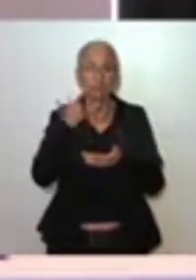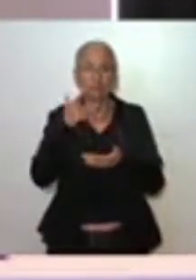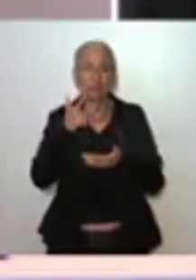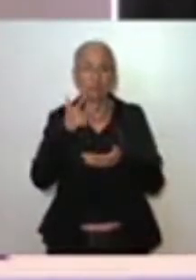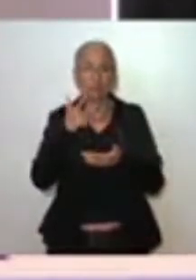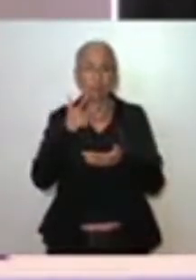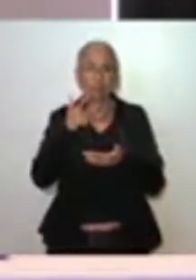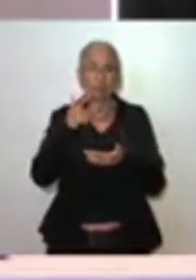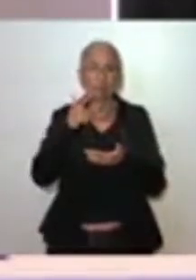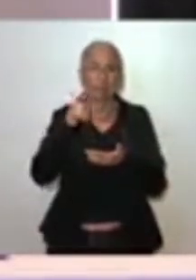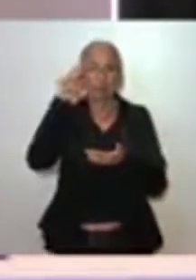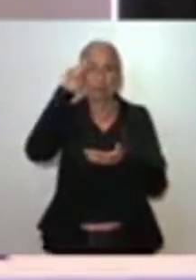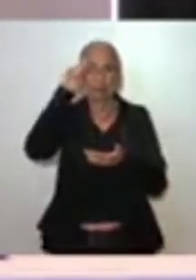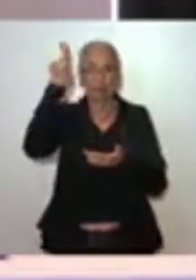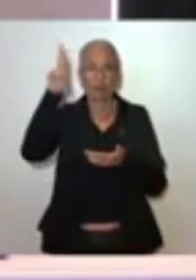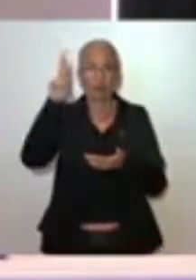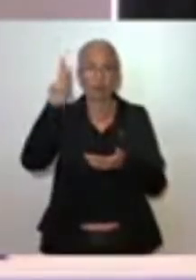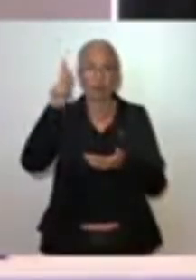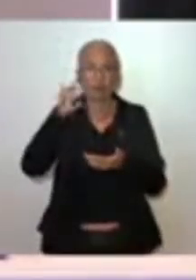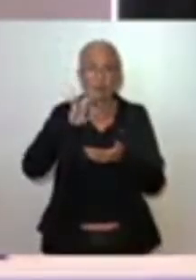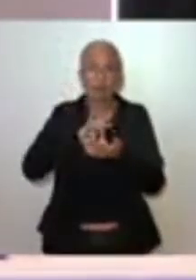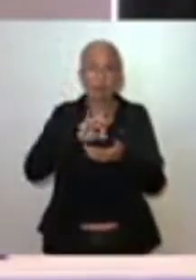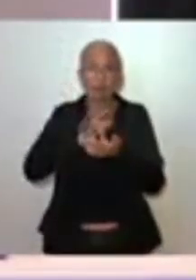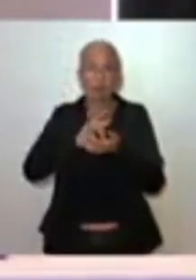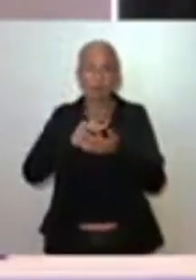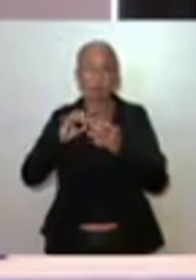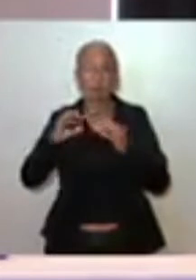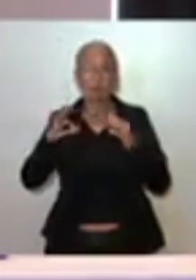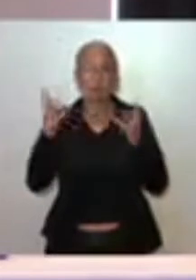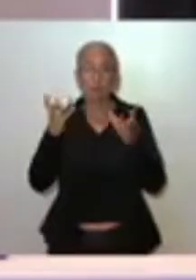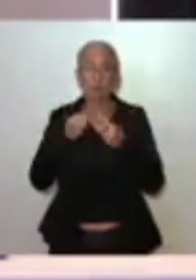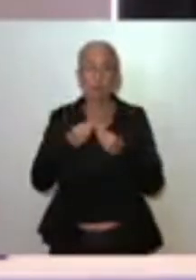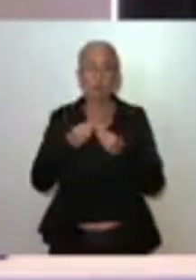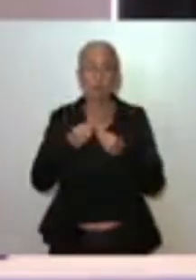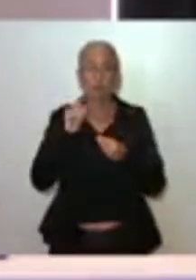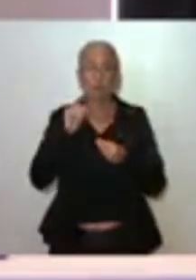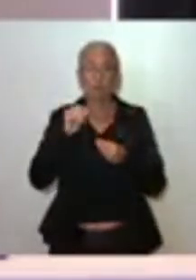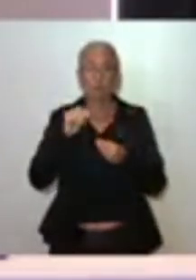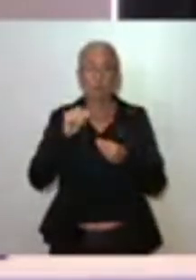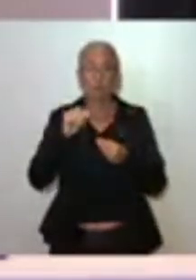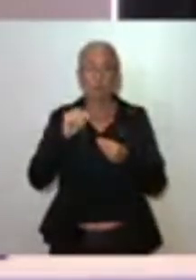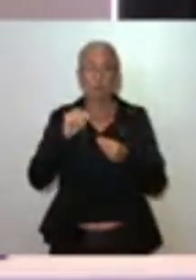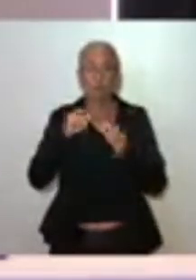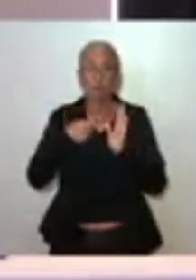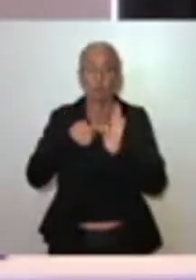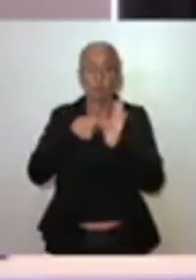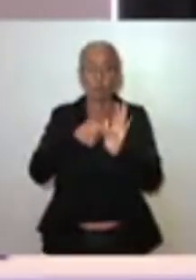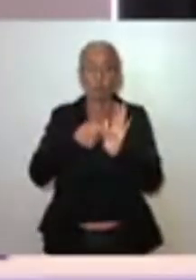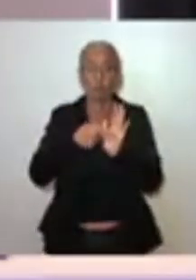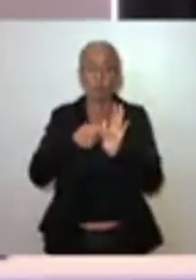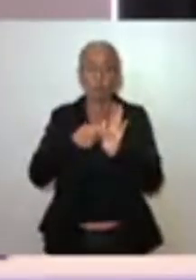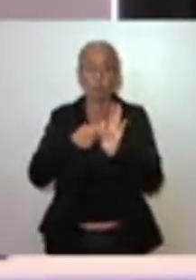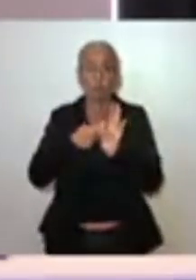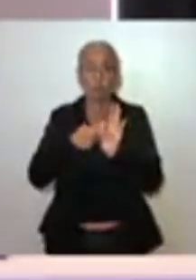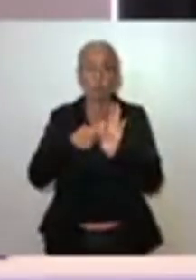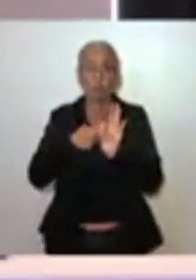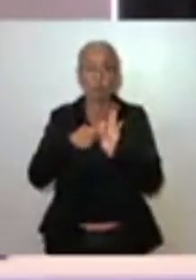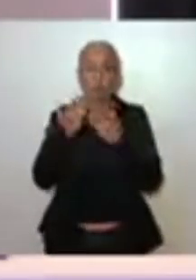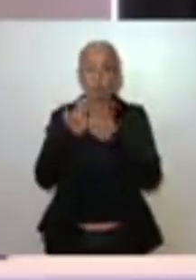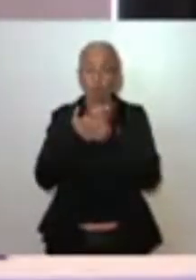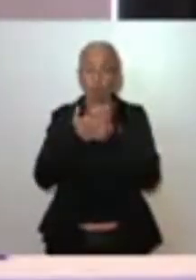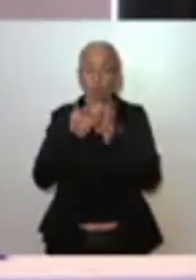verdade é plural mas a pessoa não pode apresentar uma proposta voltar a proposta depois dizer que não fez